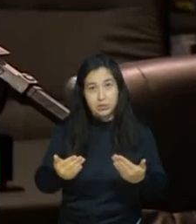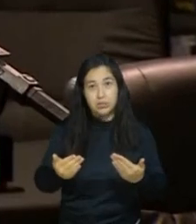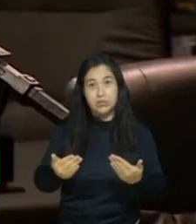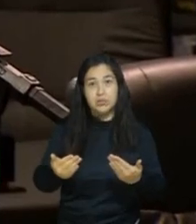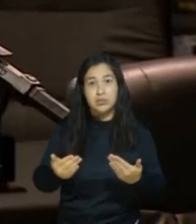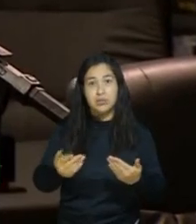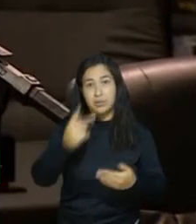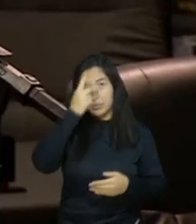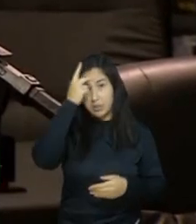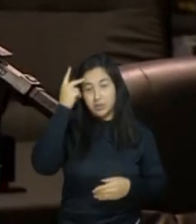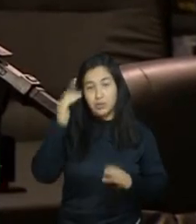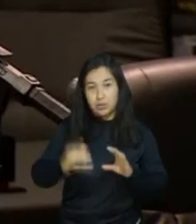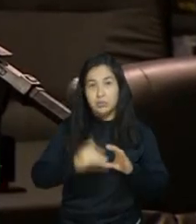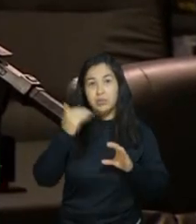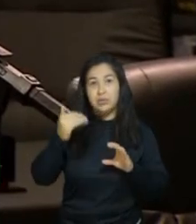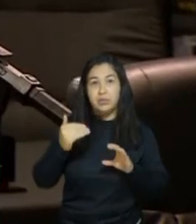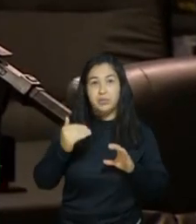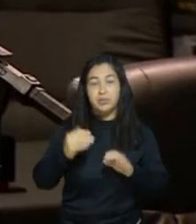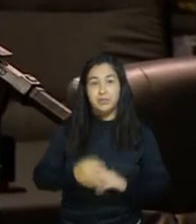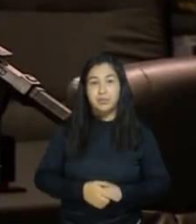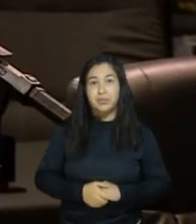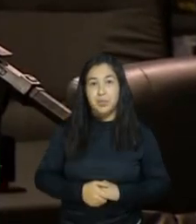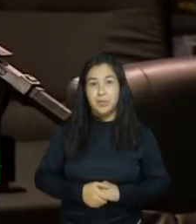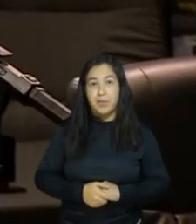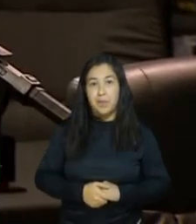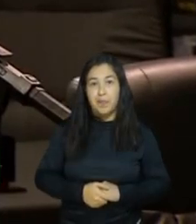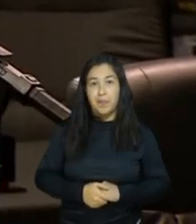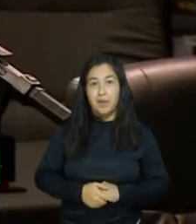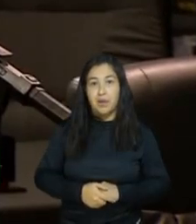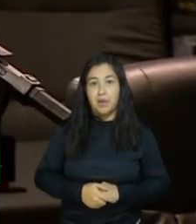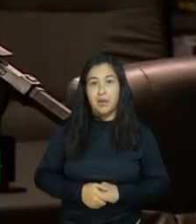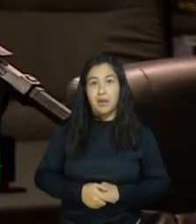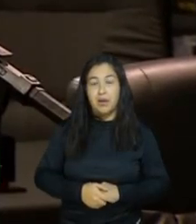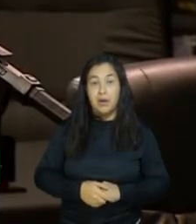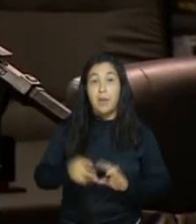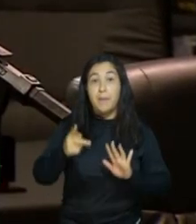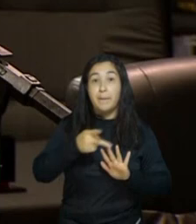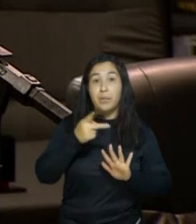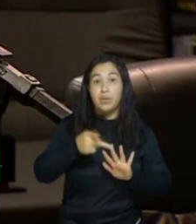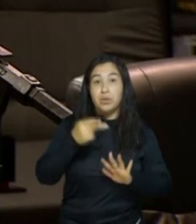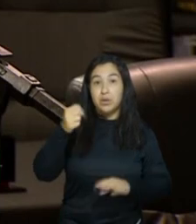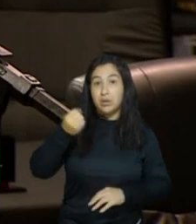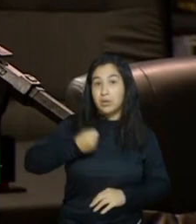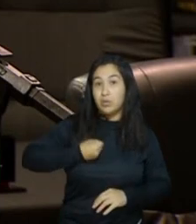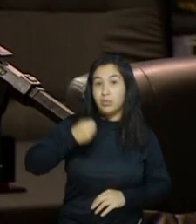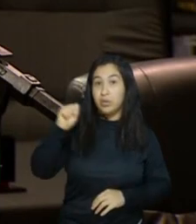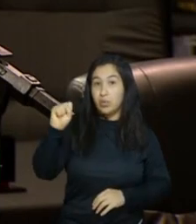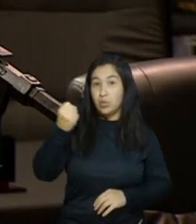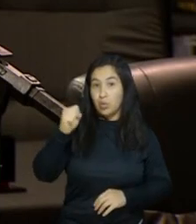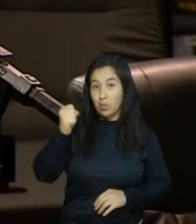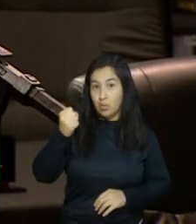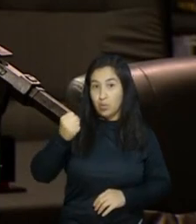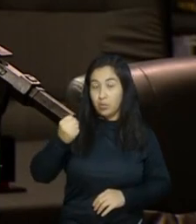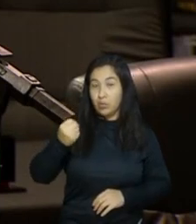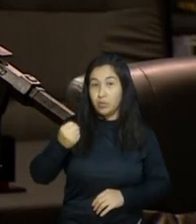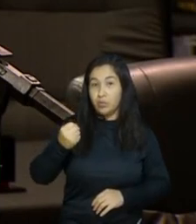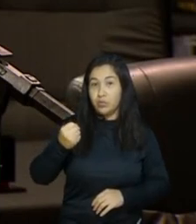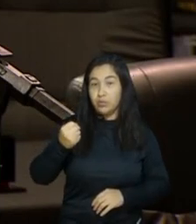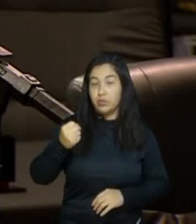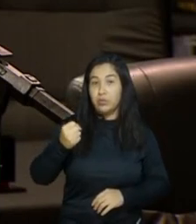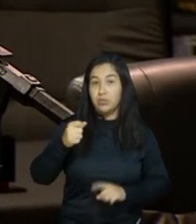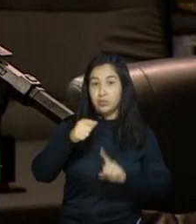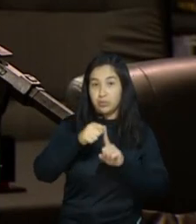pessoa que me repassou aqui. Acaba de sair a portaria, né, número 110, de 8 de